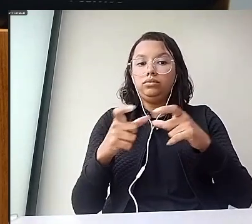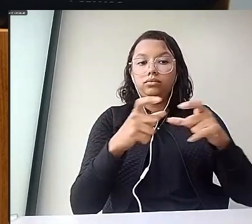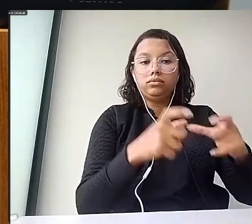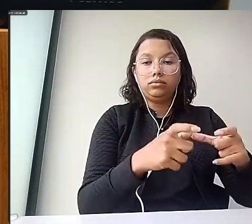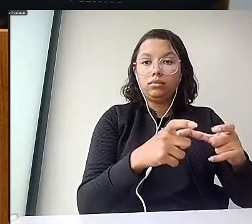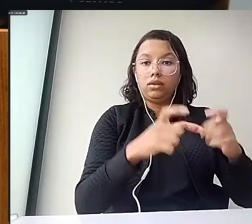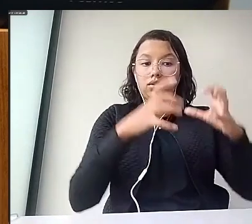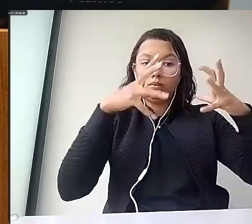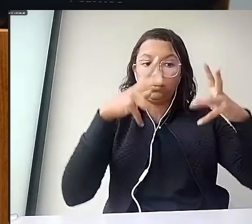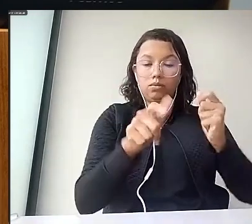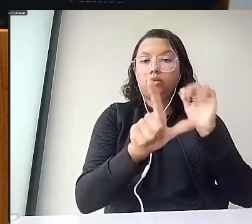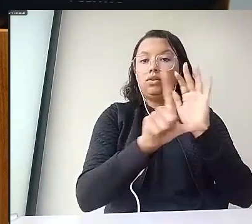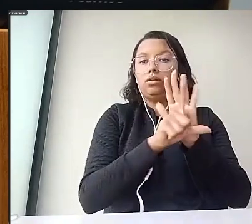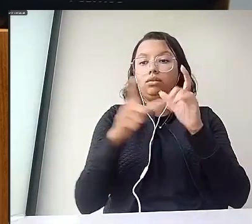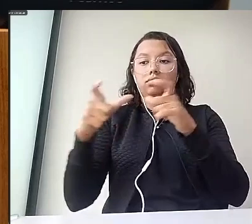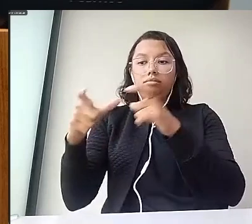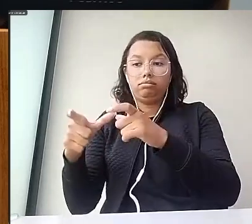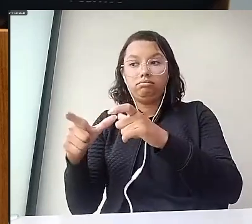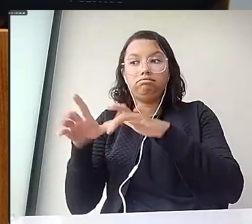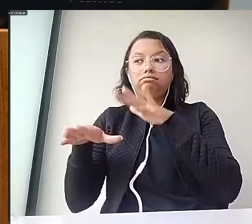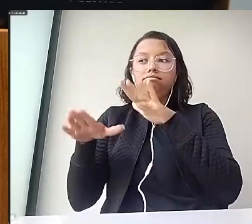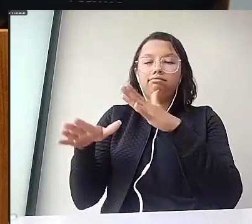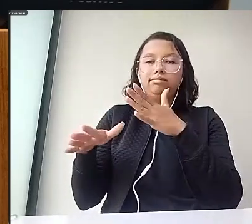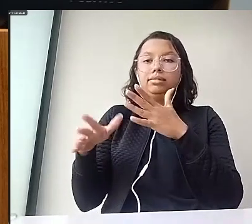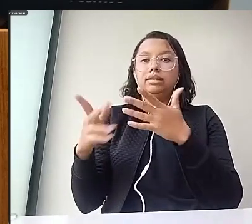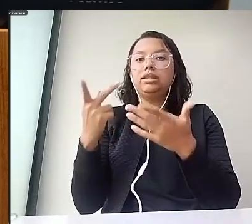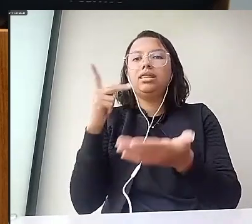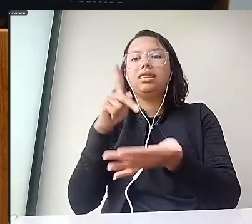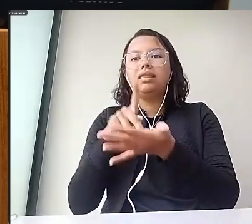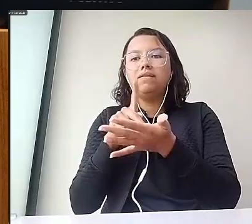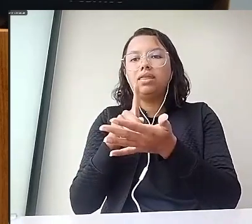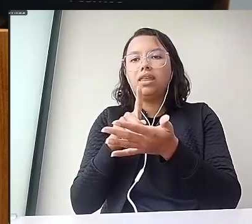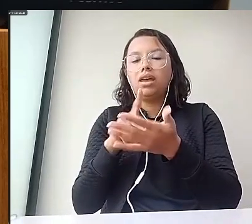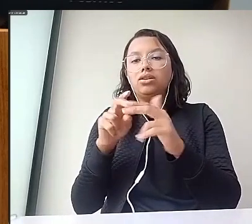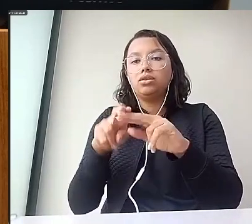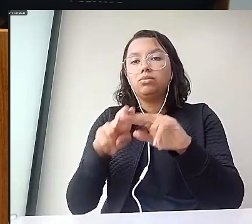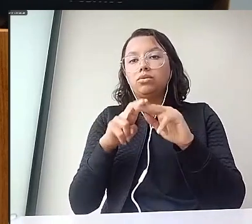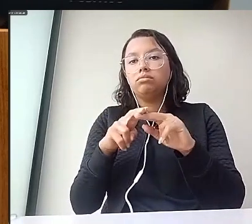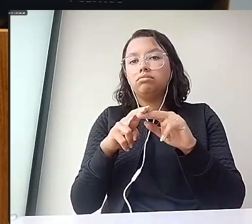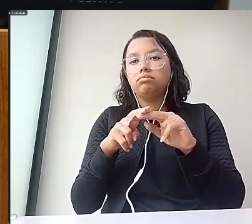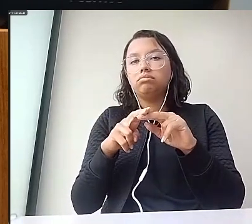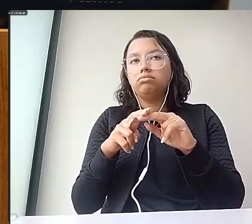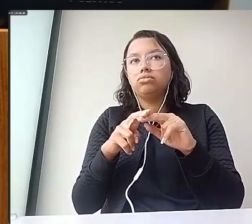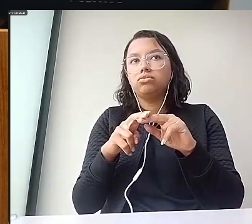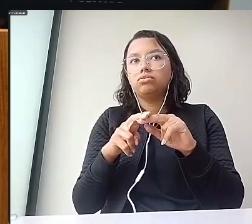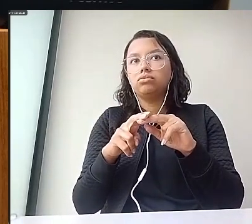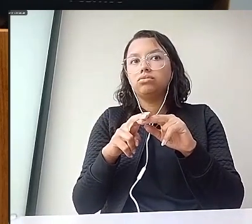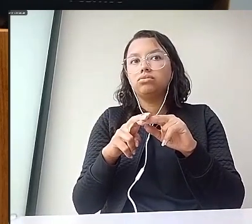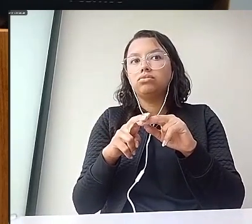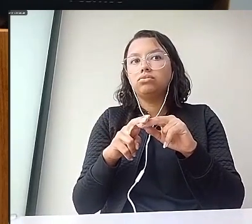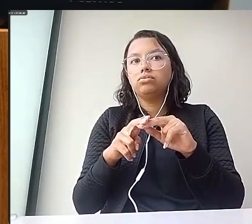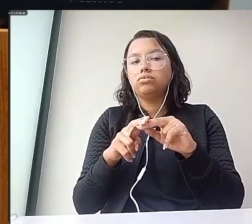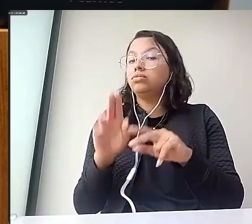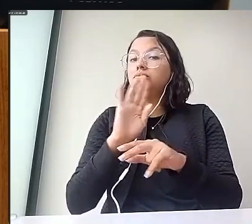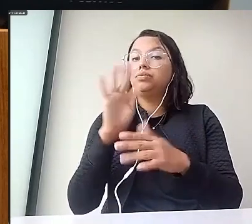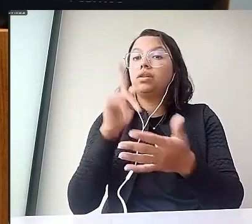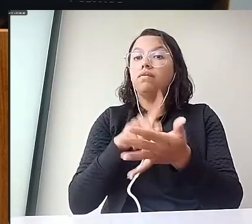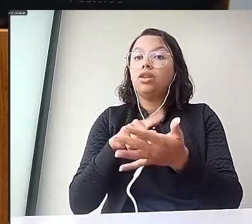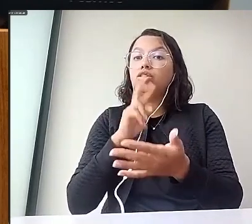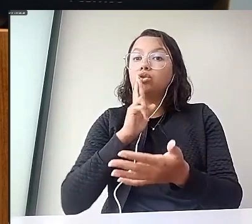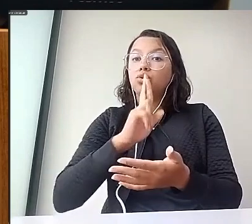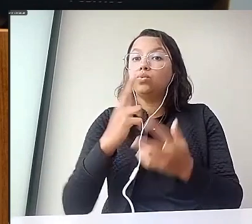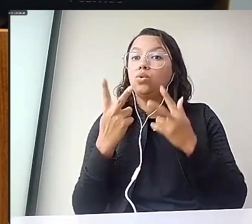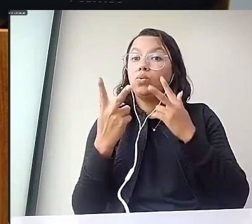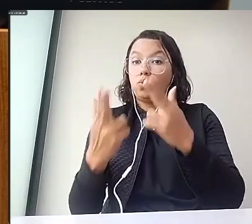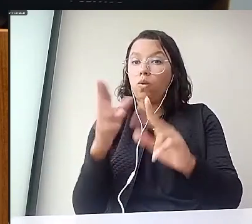né? O que, a bem da verdade, resulta no mesmo efeito. A força normativa do Poder